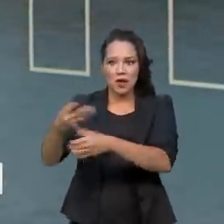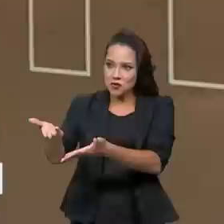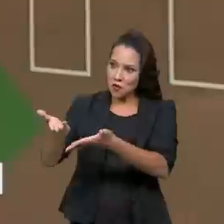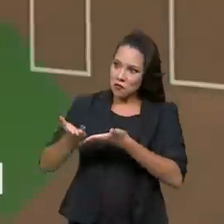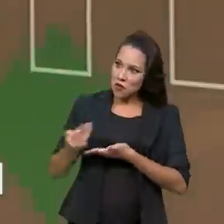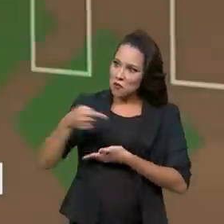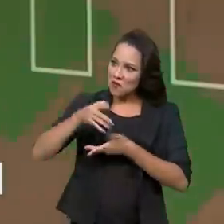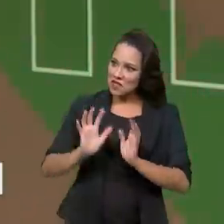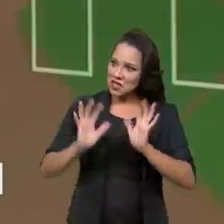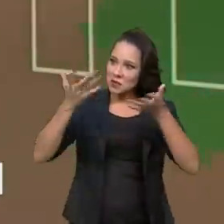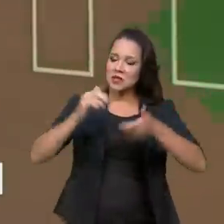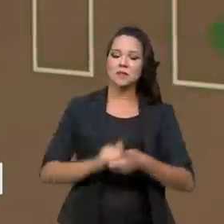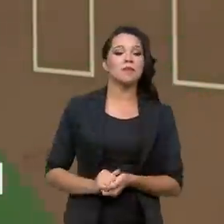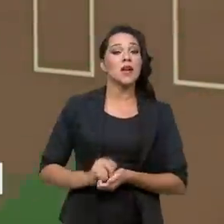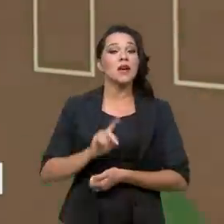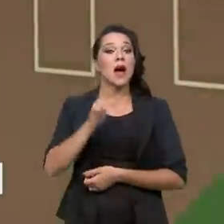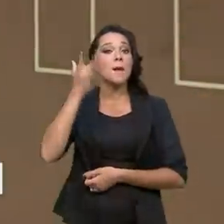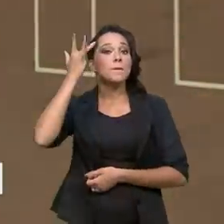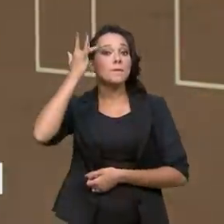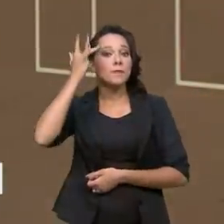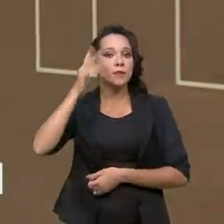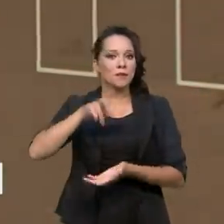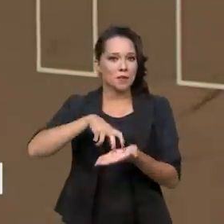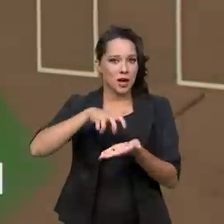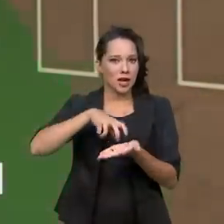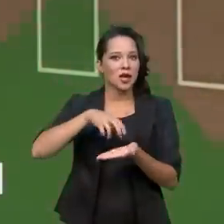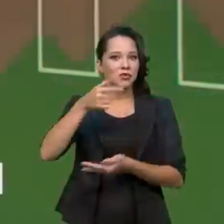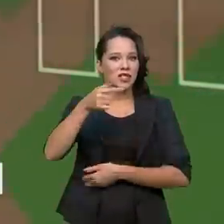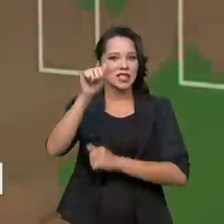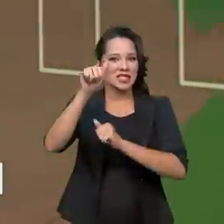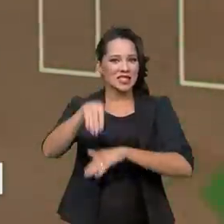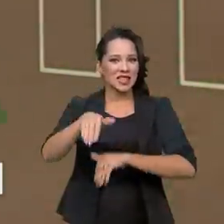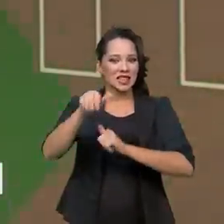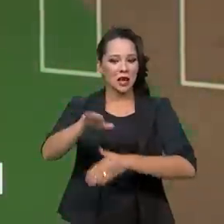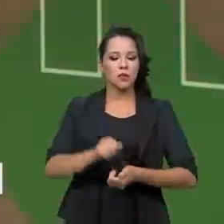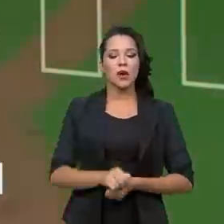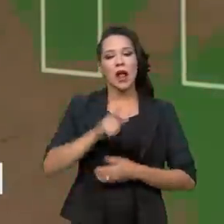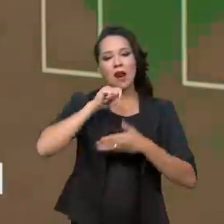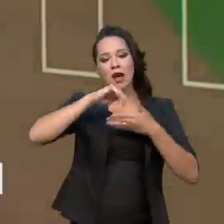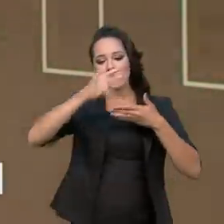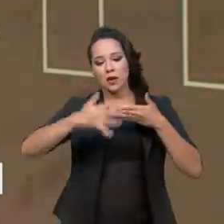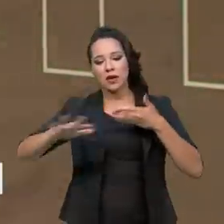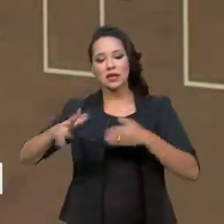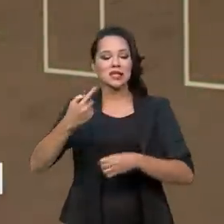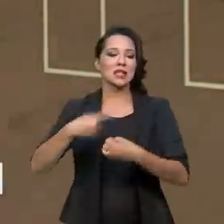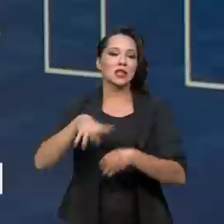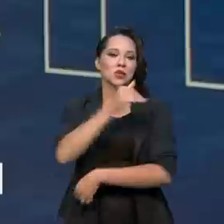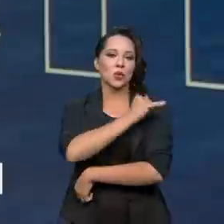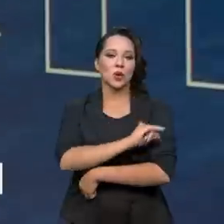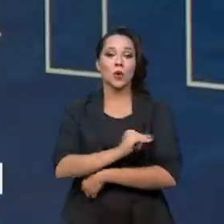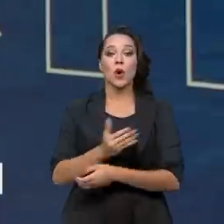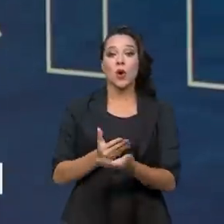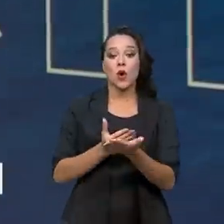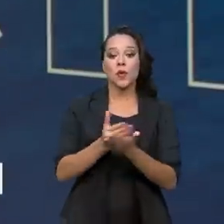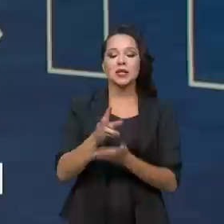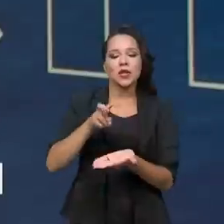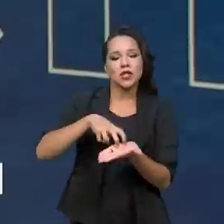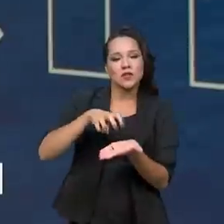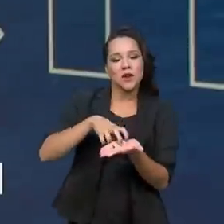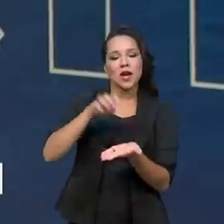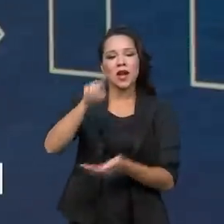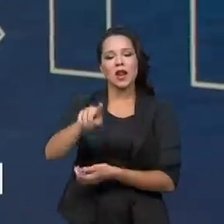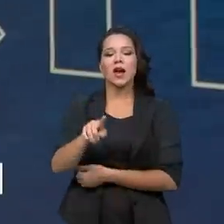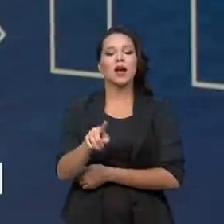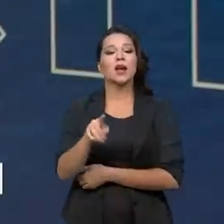celebração. Essa parada naval vai acontecer na manhã do dia 7 de setembro, no litoral da cidade do Rio de Janeiro, começando lá no início da manhã no Recreio